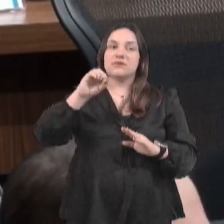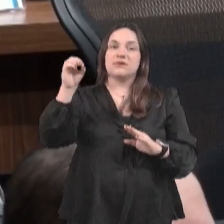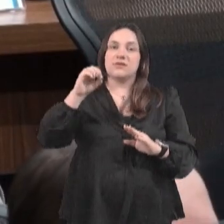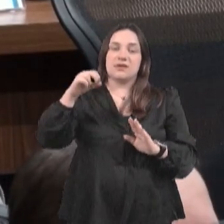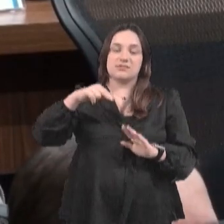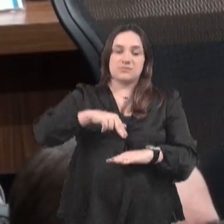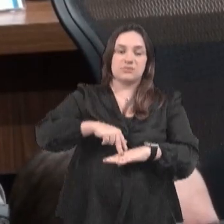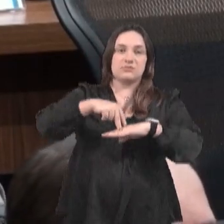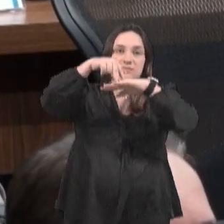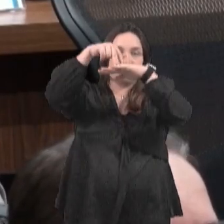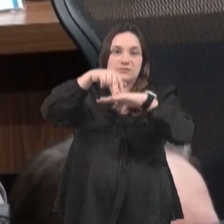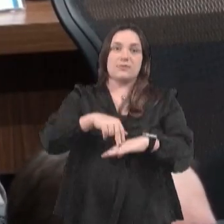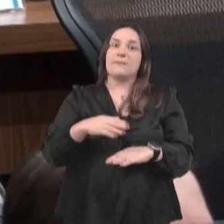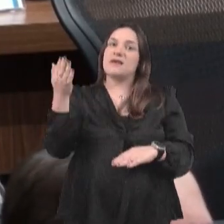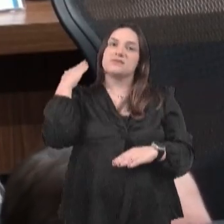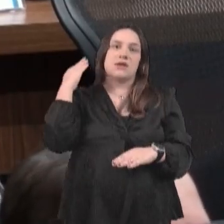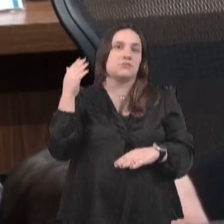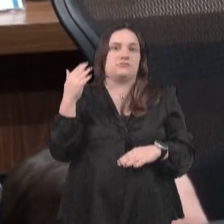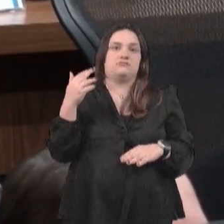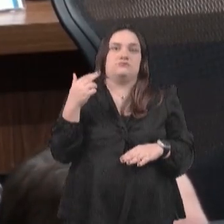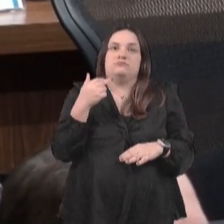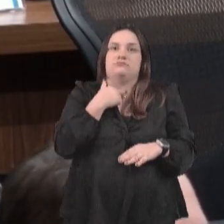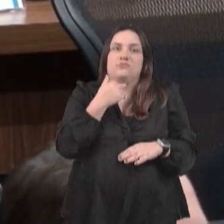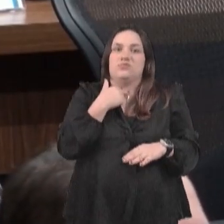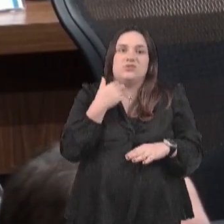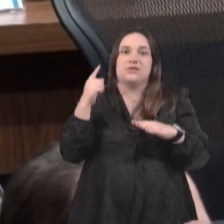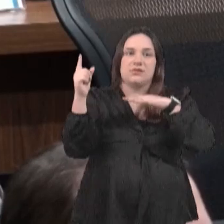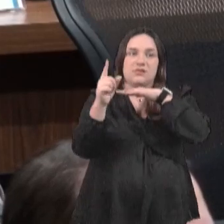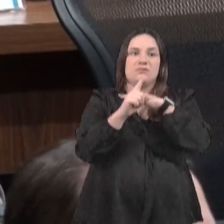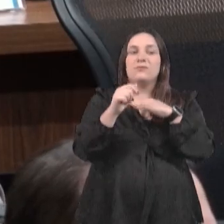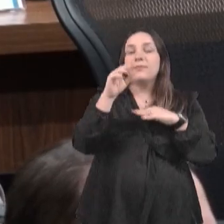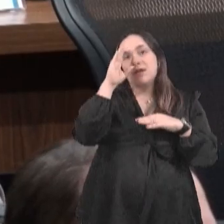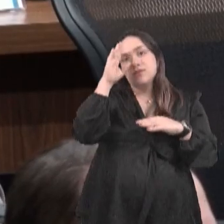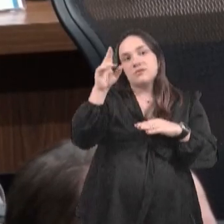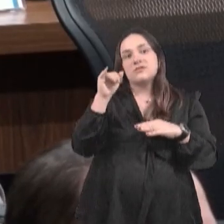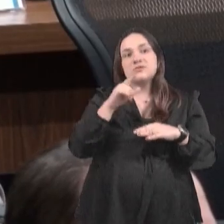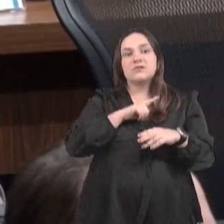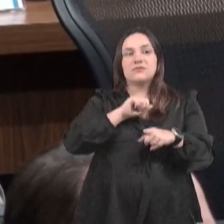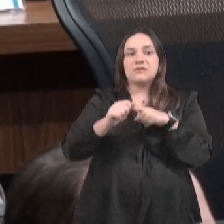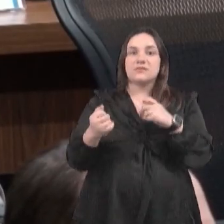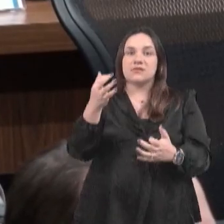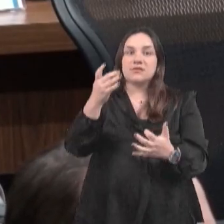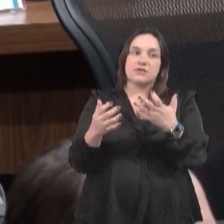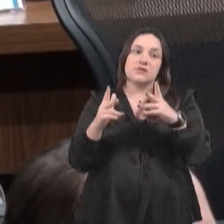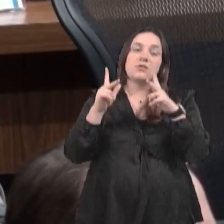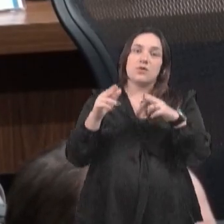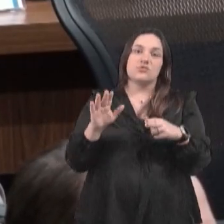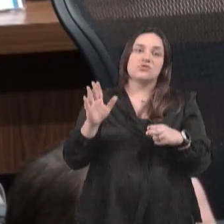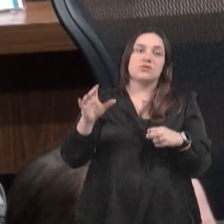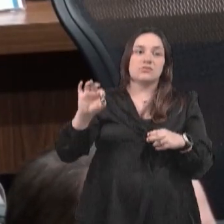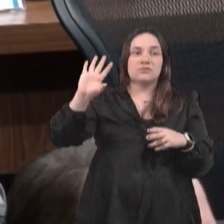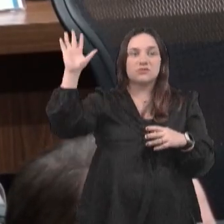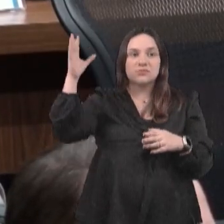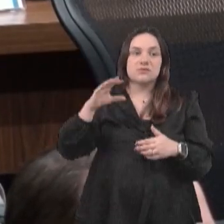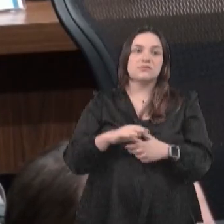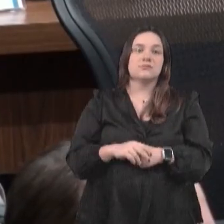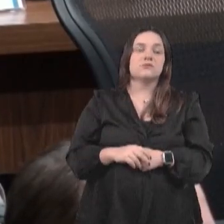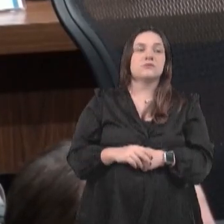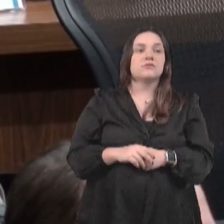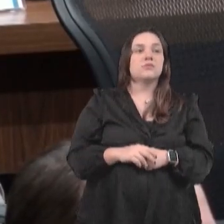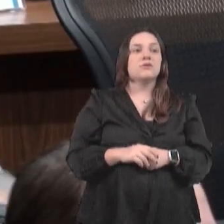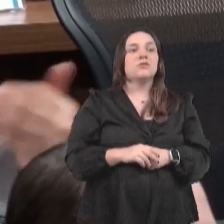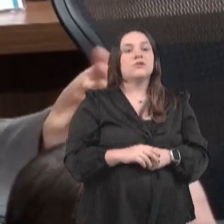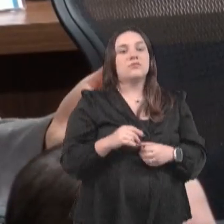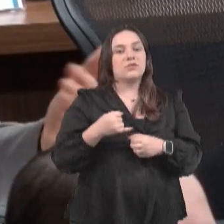nós conseguiríamos poder atender, principalmente em situações de incêndio, como algumas que aconteceram. Quando você anda no interior, você vê